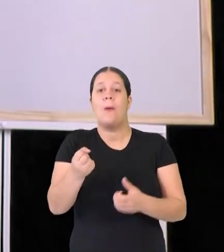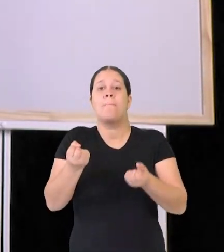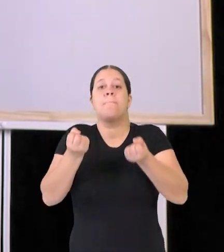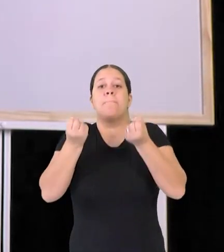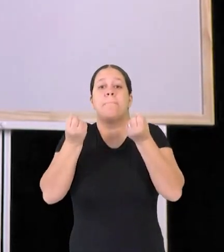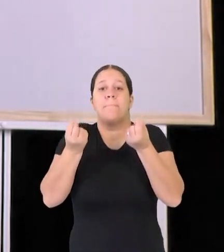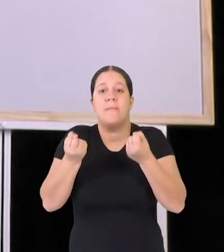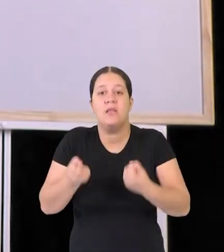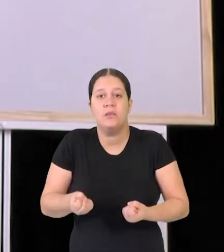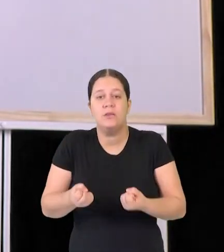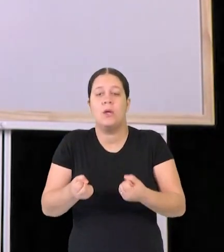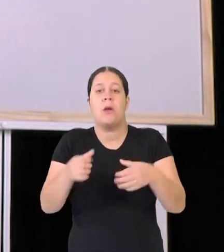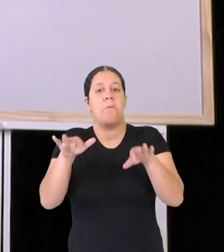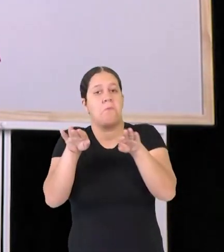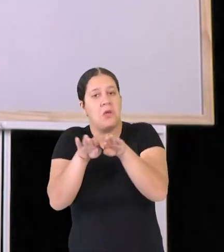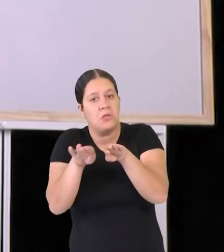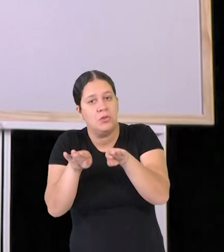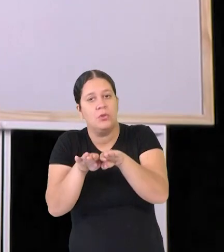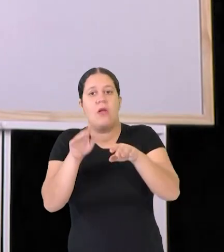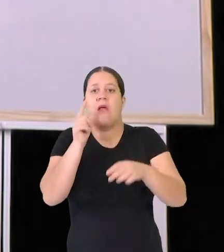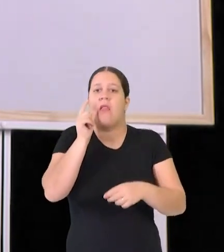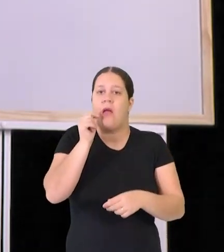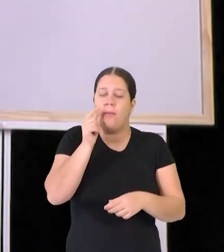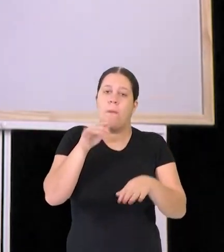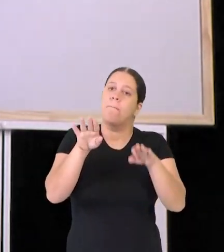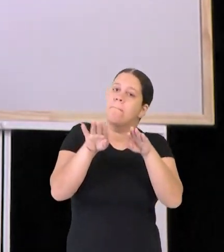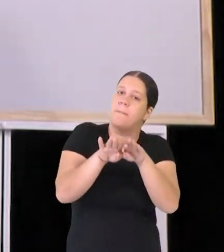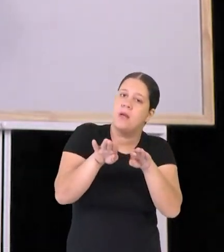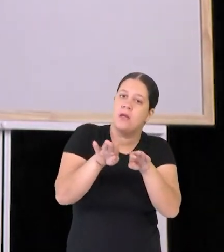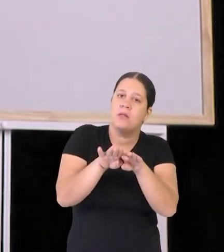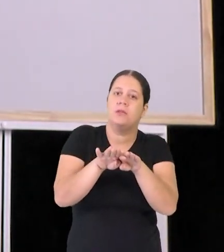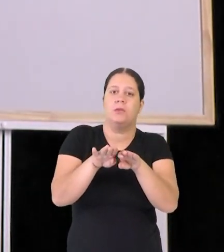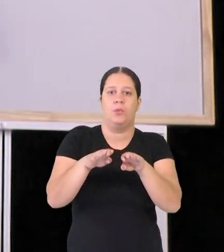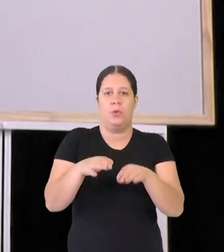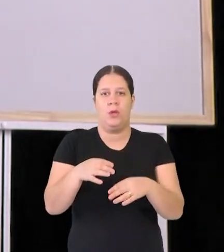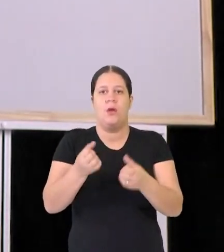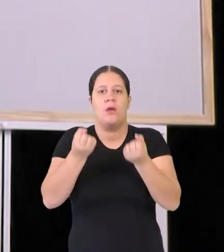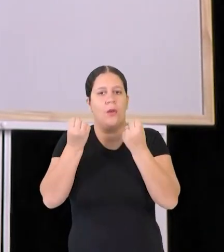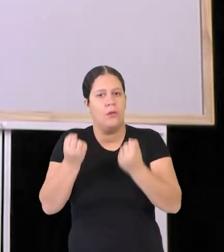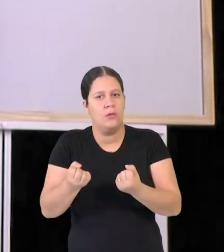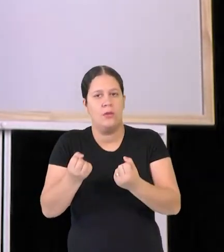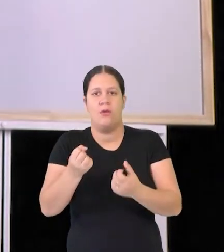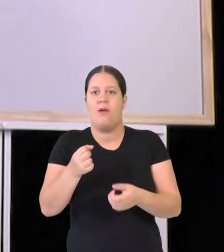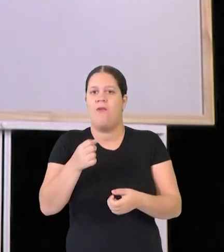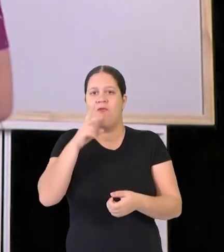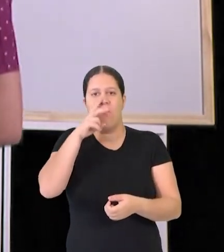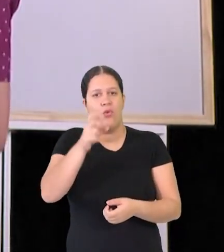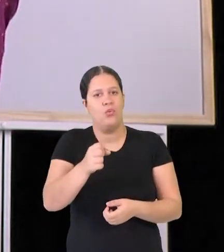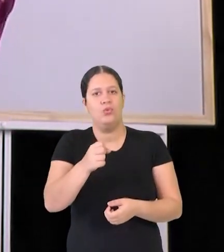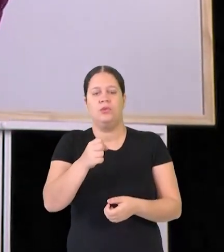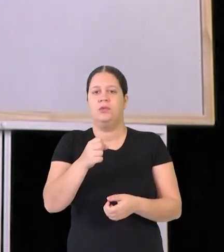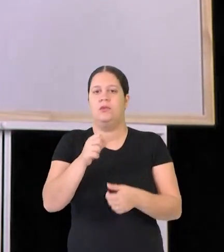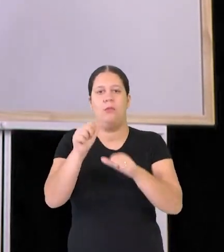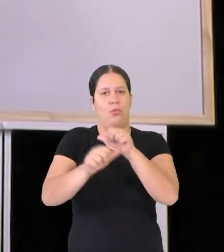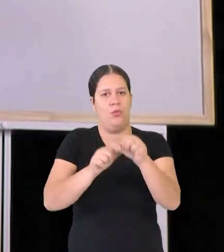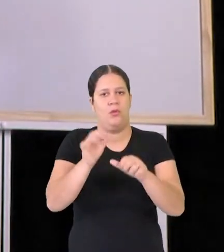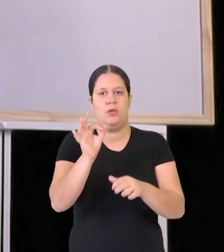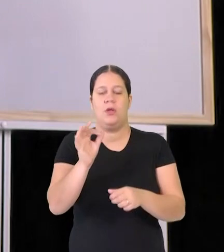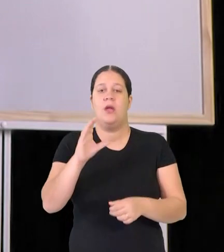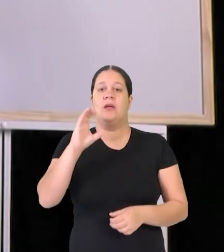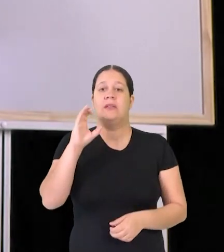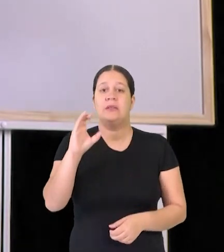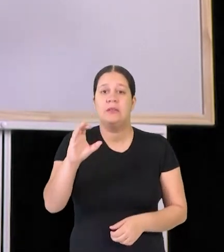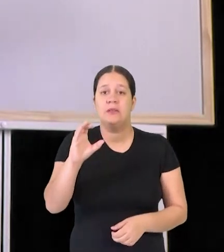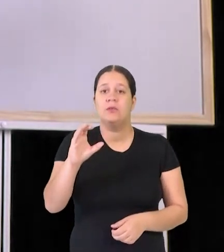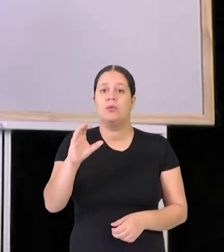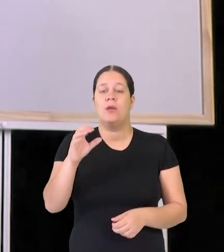peso, beleza? Se é o mesmo lápis, então é o mesmo peso. Então essa força, ela não vai ser alterada, beleza? Letra